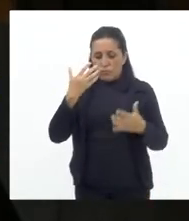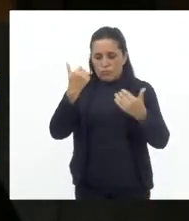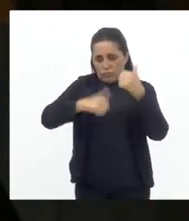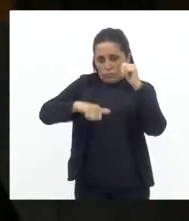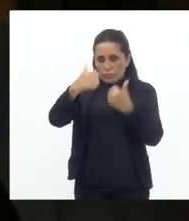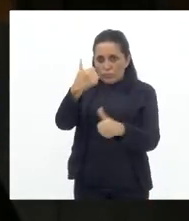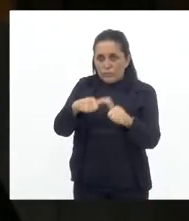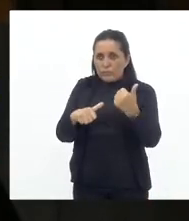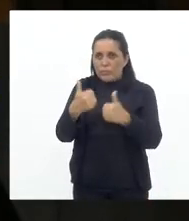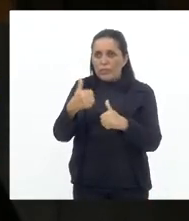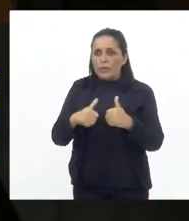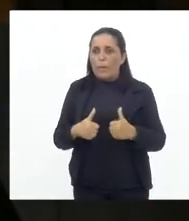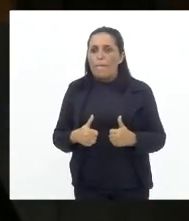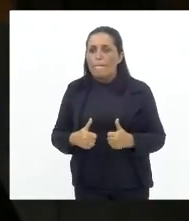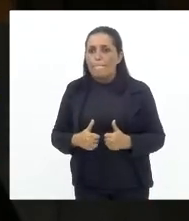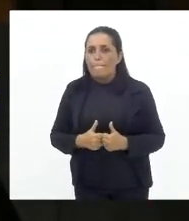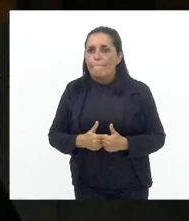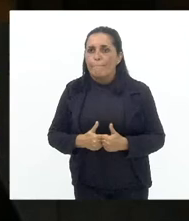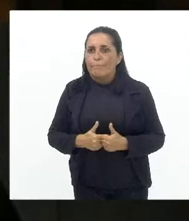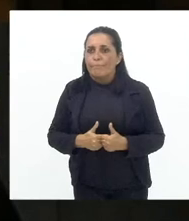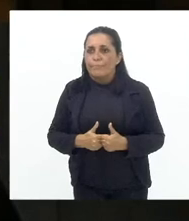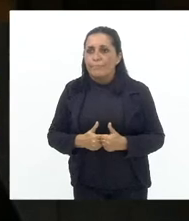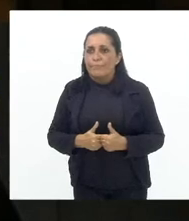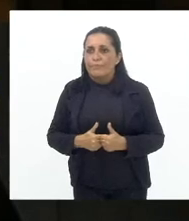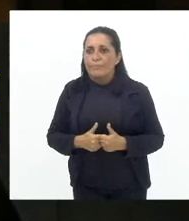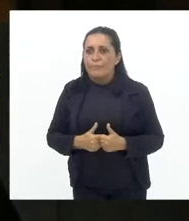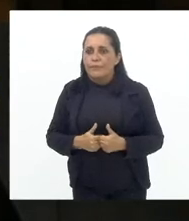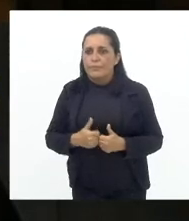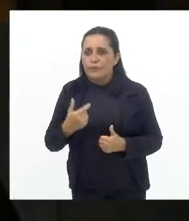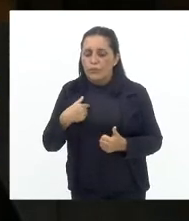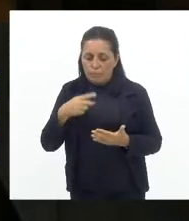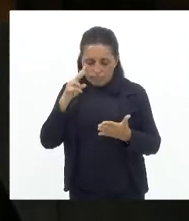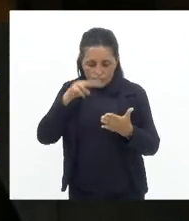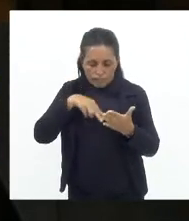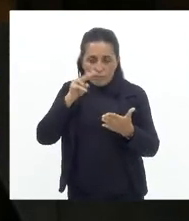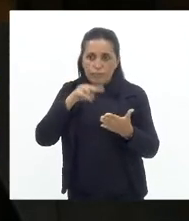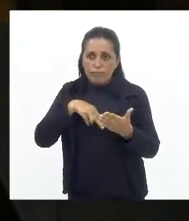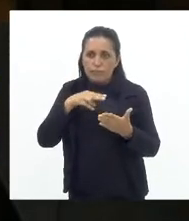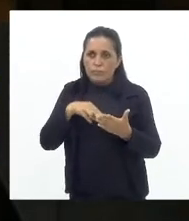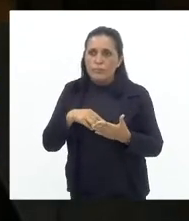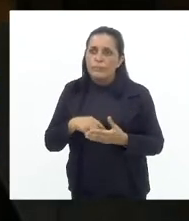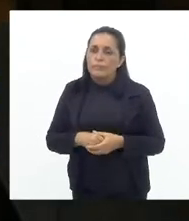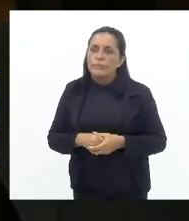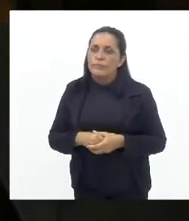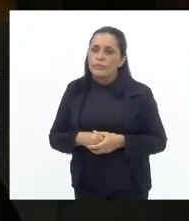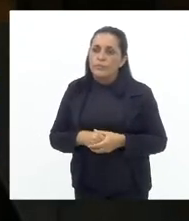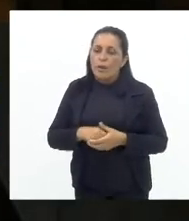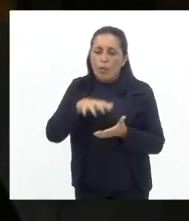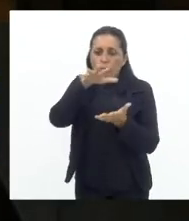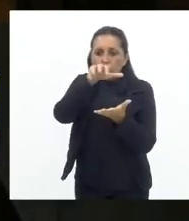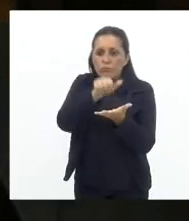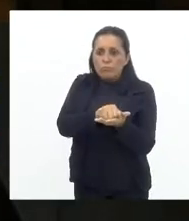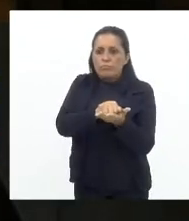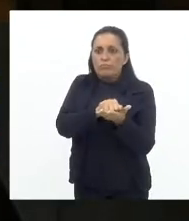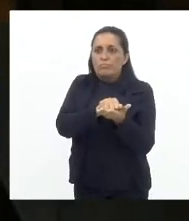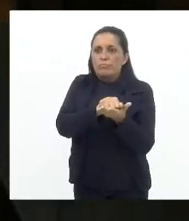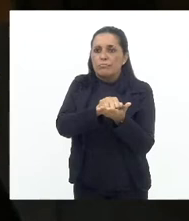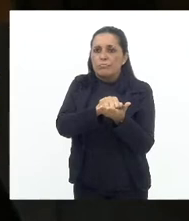que eu vou aqui recuperar os dados que registrou